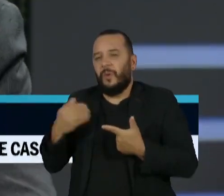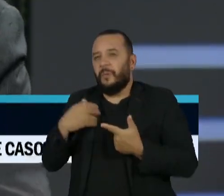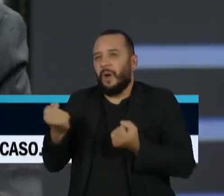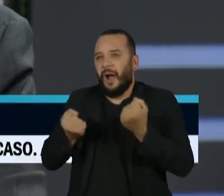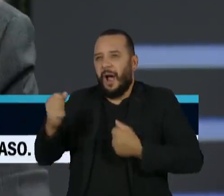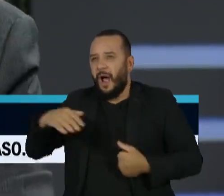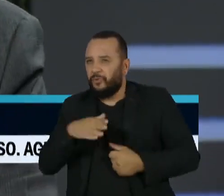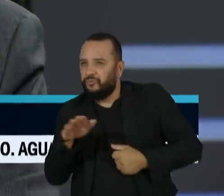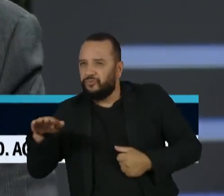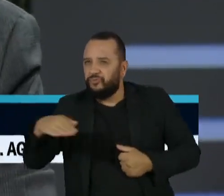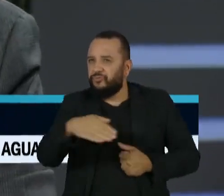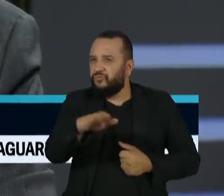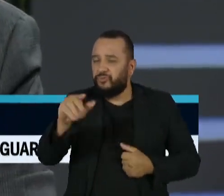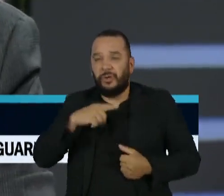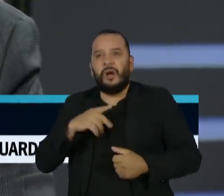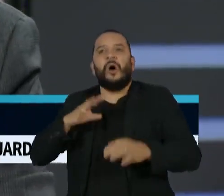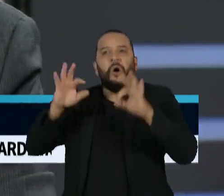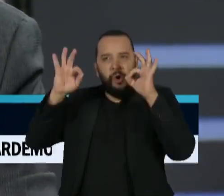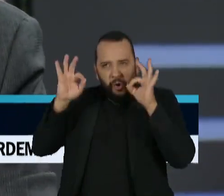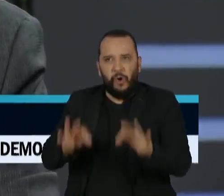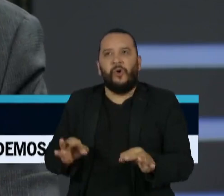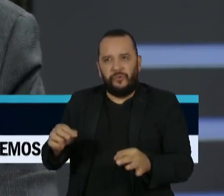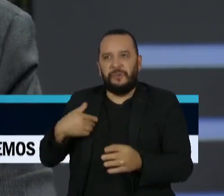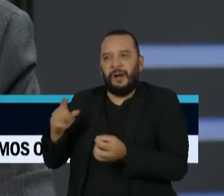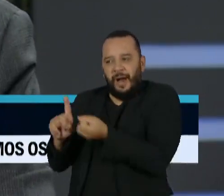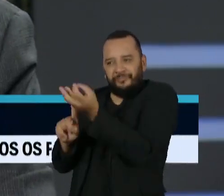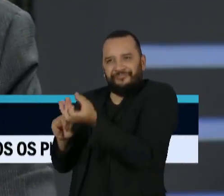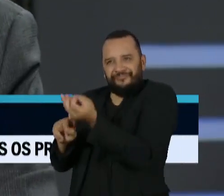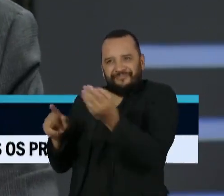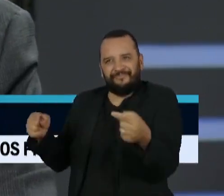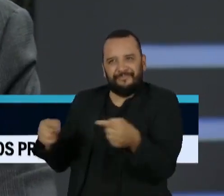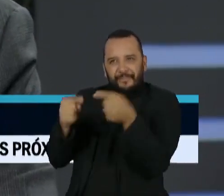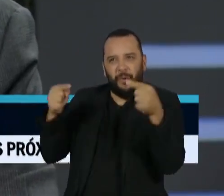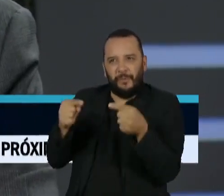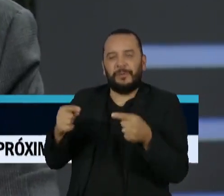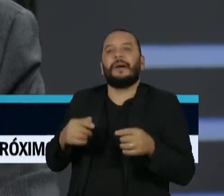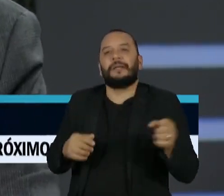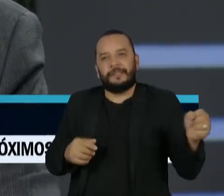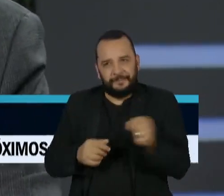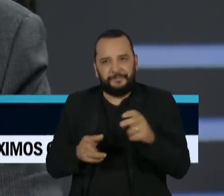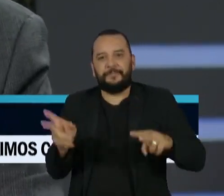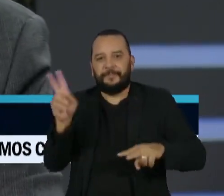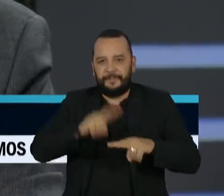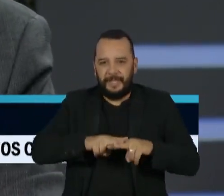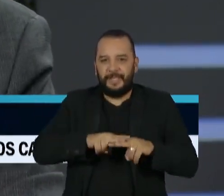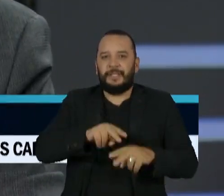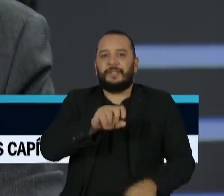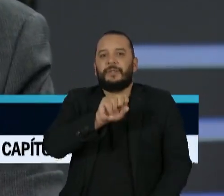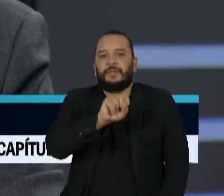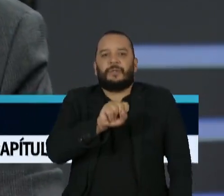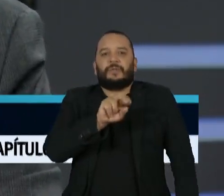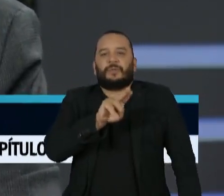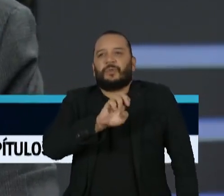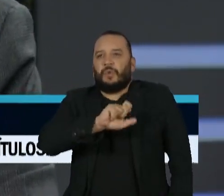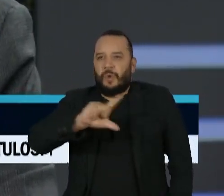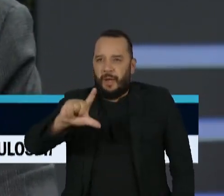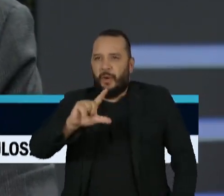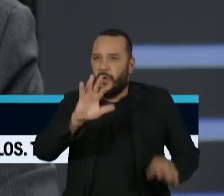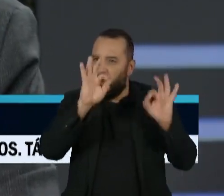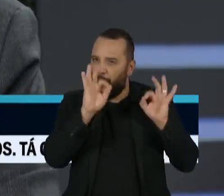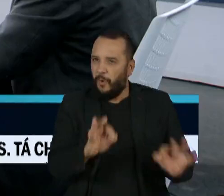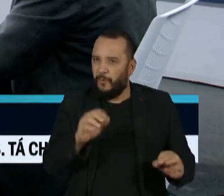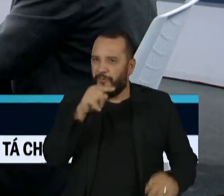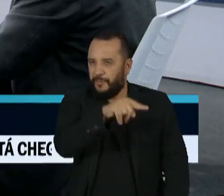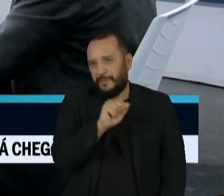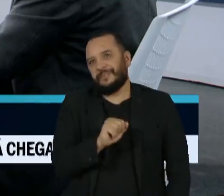do carro e tudo, confirmaram a delação e aí chegaram nesse que foi preso agora, o Suel, que é mais uma confirmação.